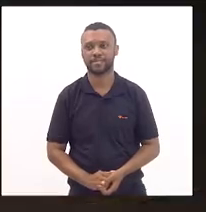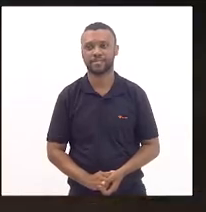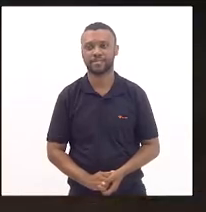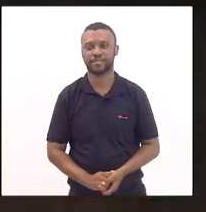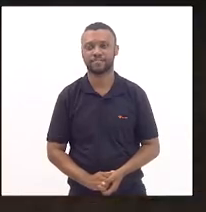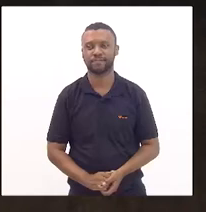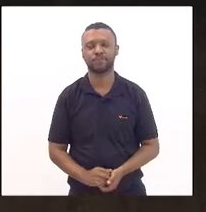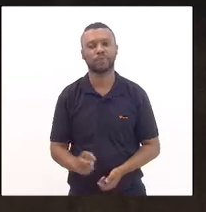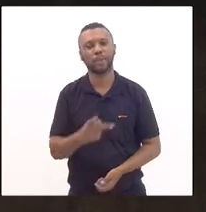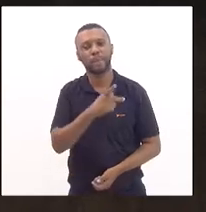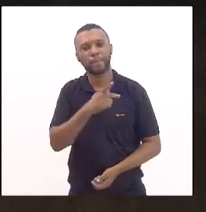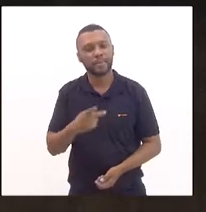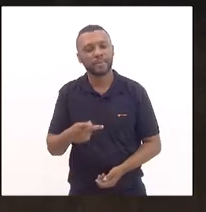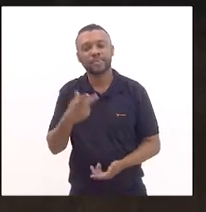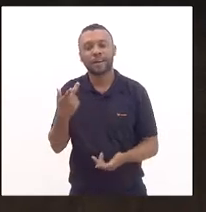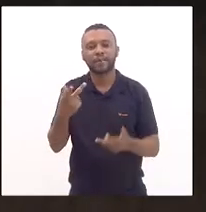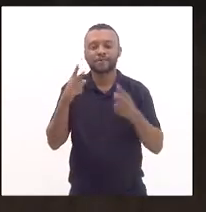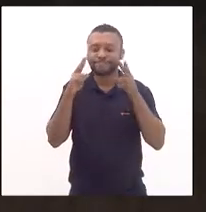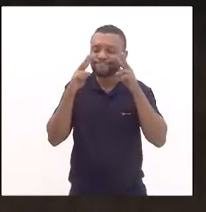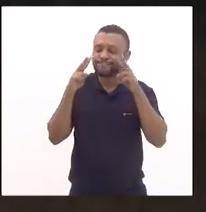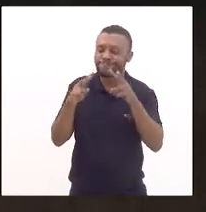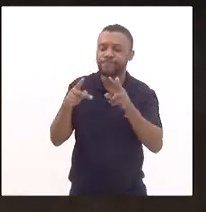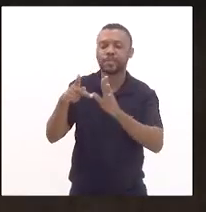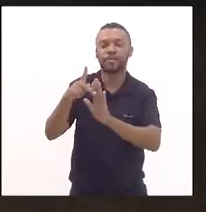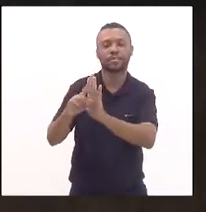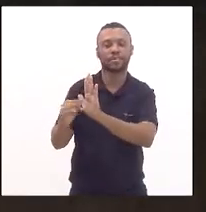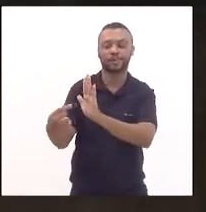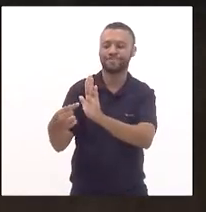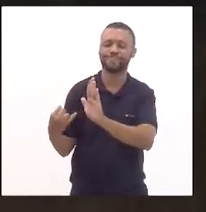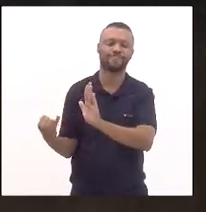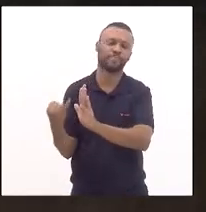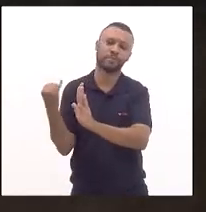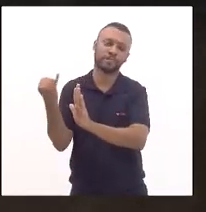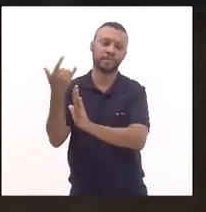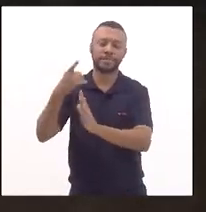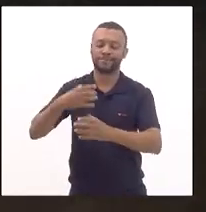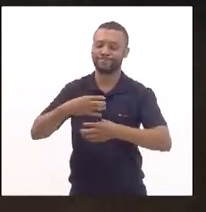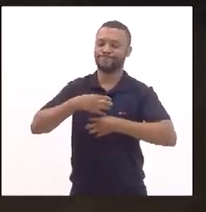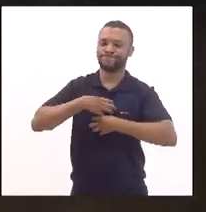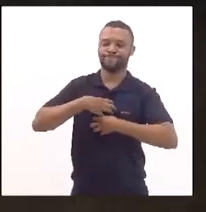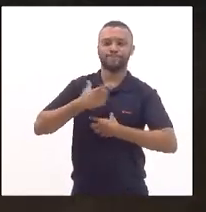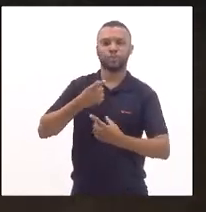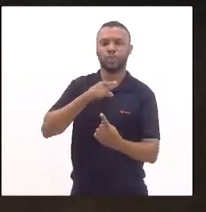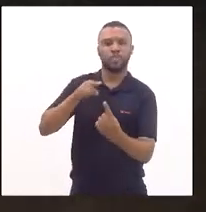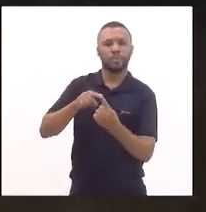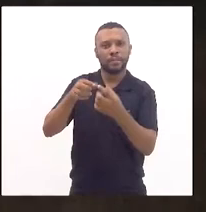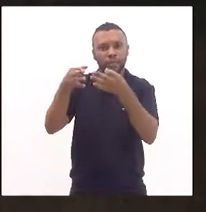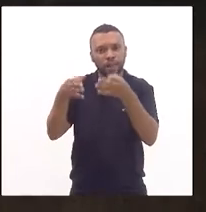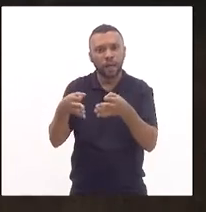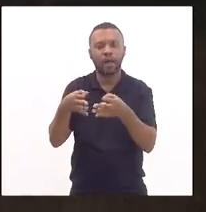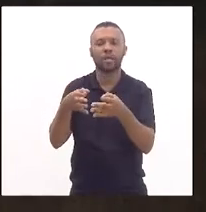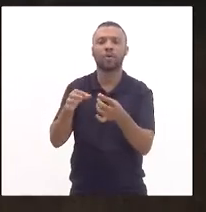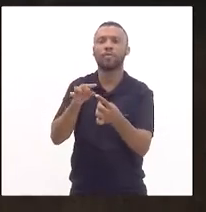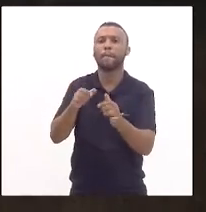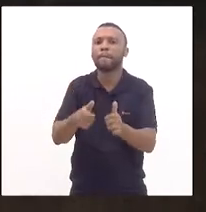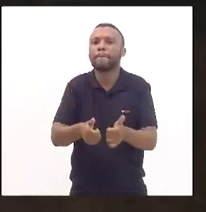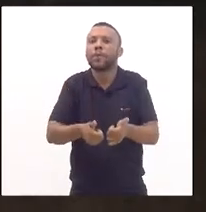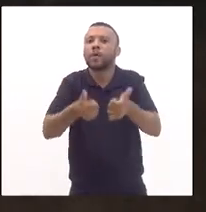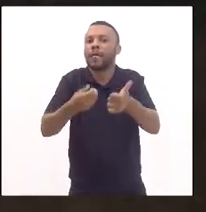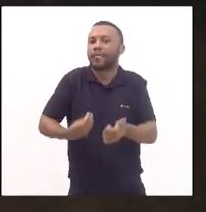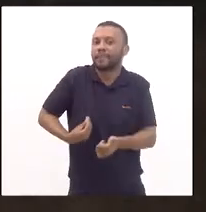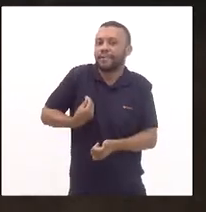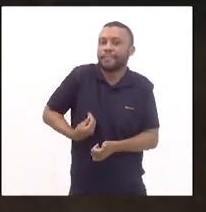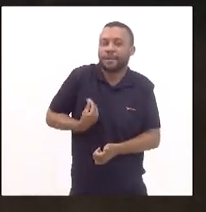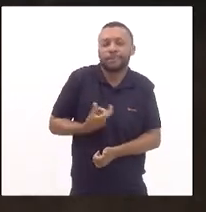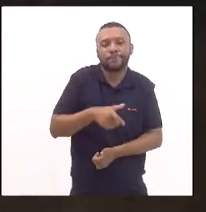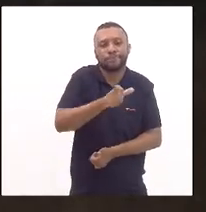Senhor presidente, reconhecendo a importância desse projeto, o significado real para a melhoria das condições de vida, inclusive